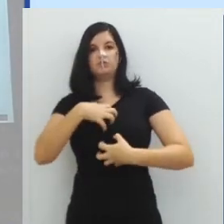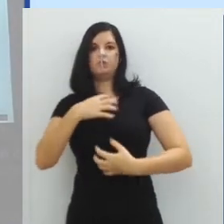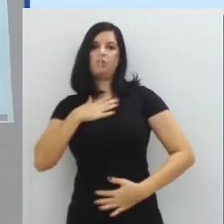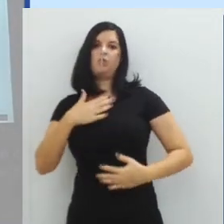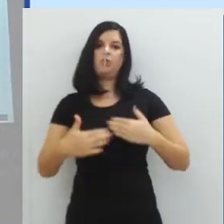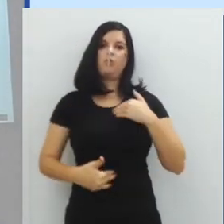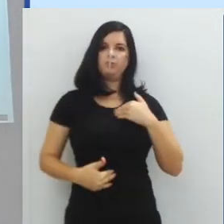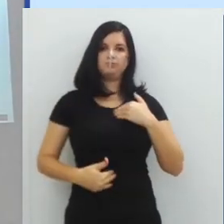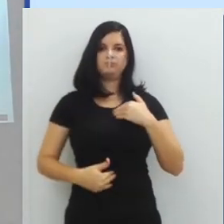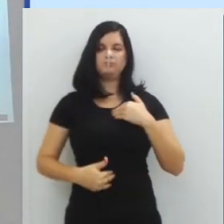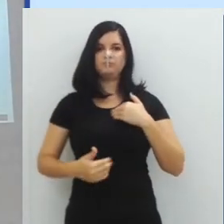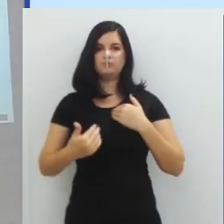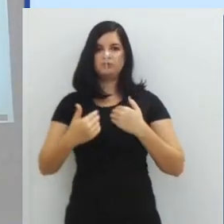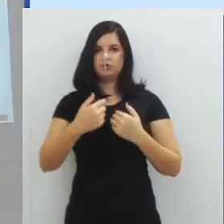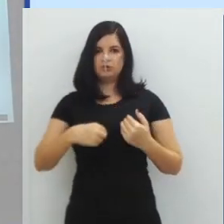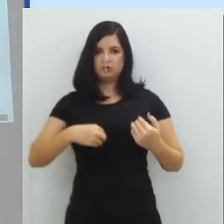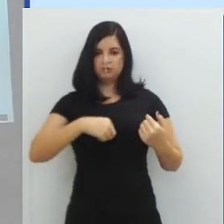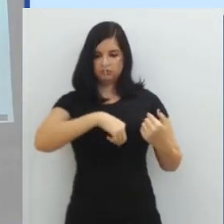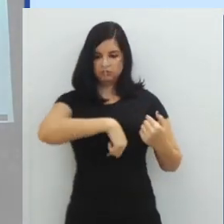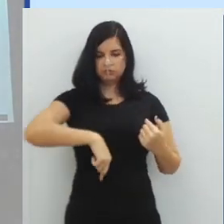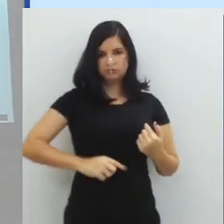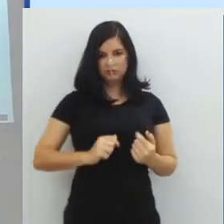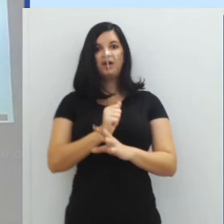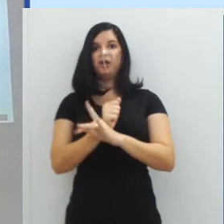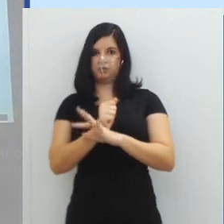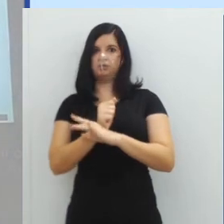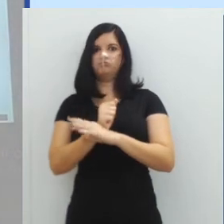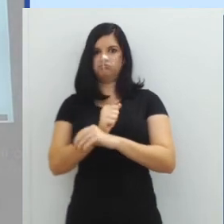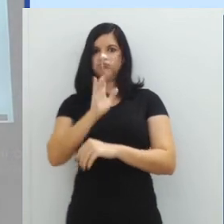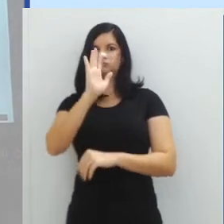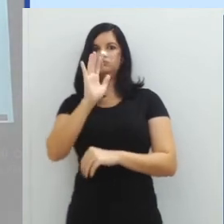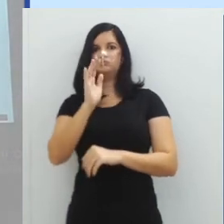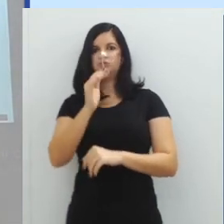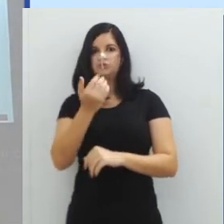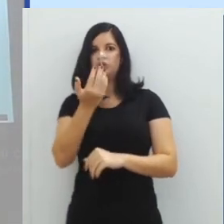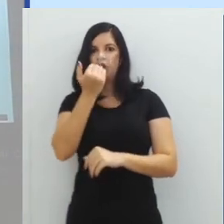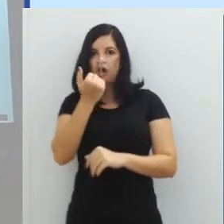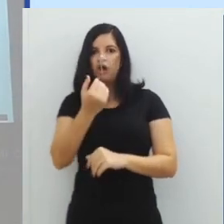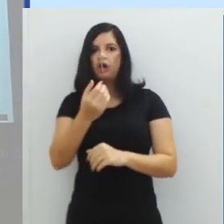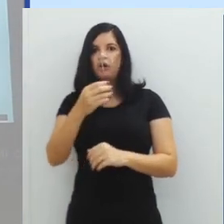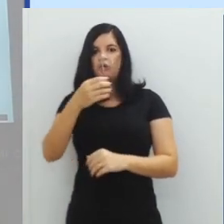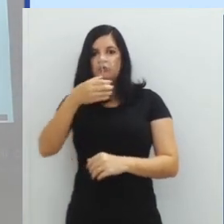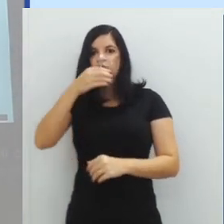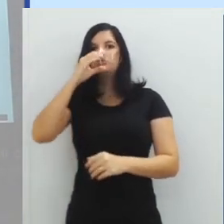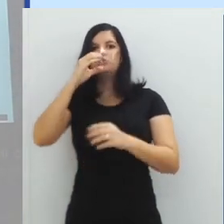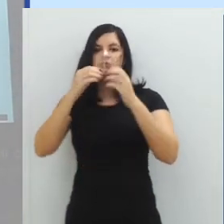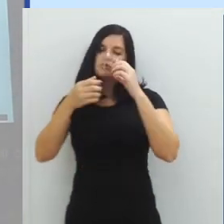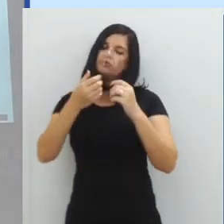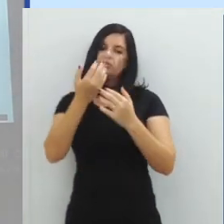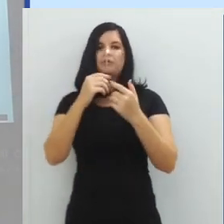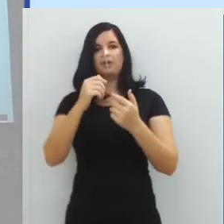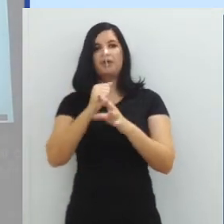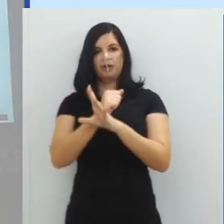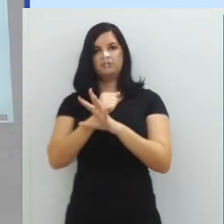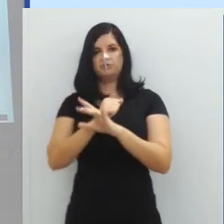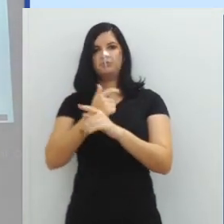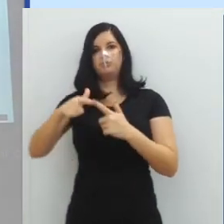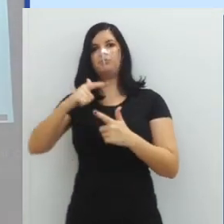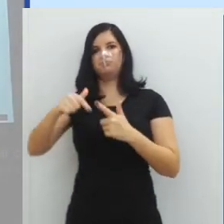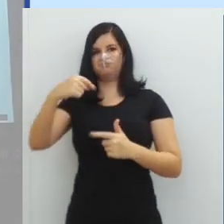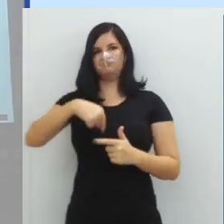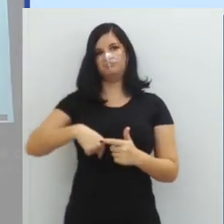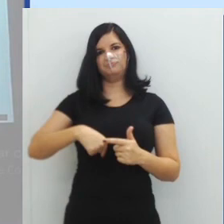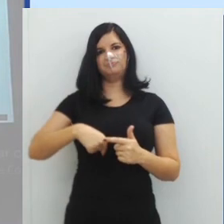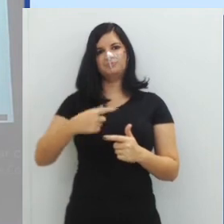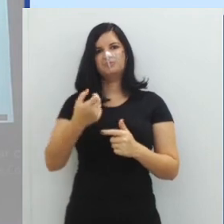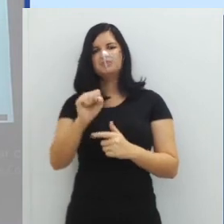corpo. Lá no nosso estômago ele é bastante ácido. Então, se a gente consumir mais ácido, mais problemas a gente vai ter. E também a